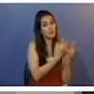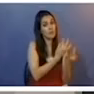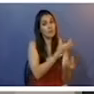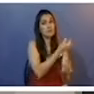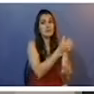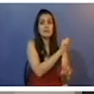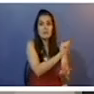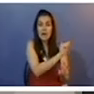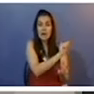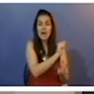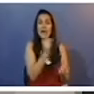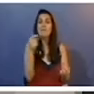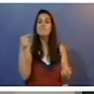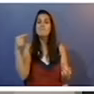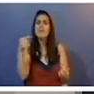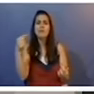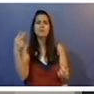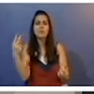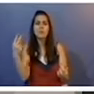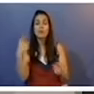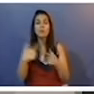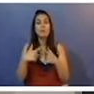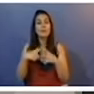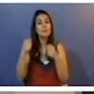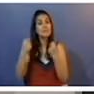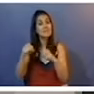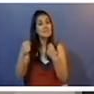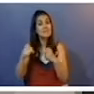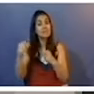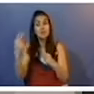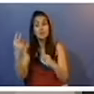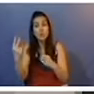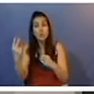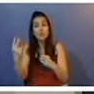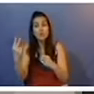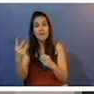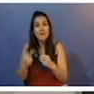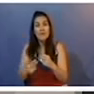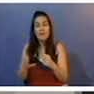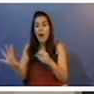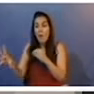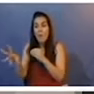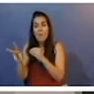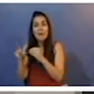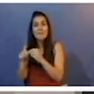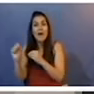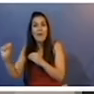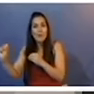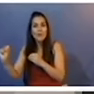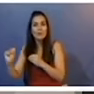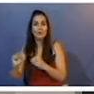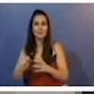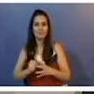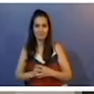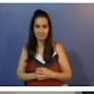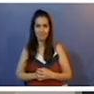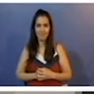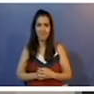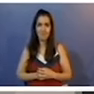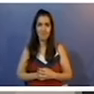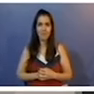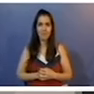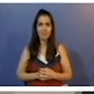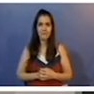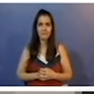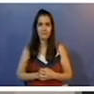2, porque ele precisa de 2 para ficar com 8. E o átomo que está na família 7A, ele tem a carga menos